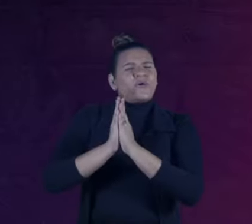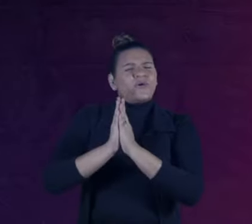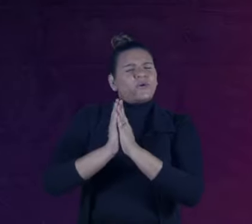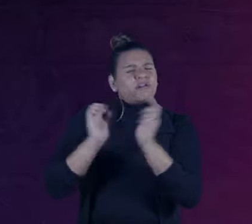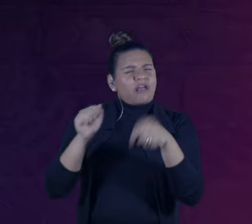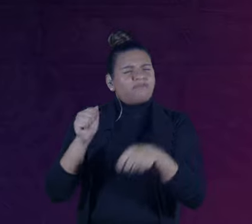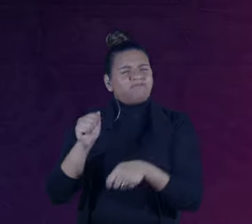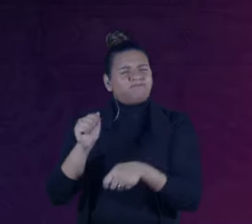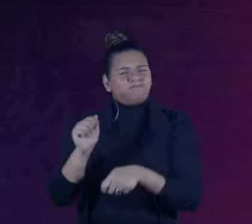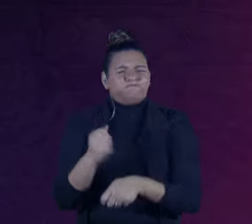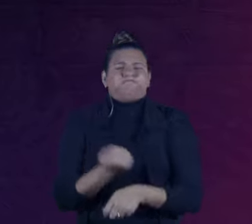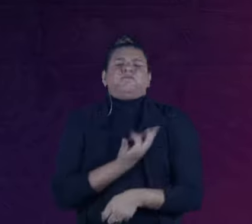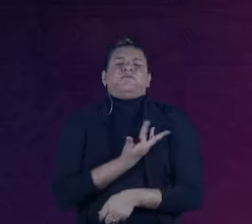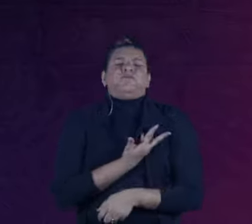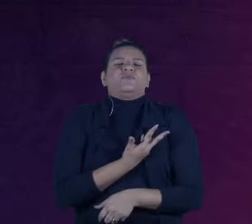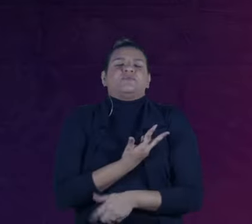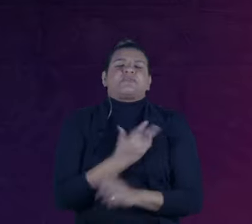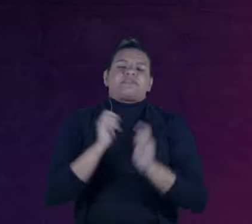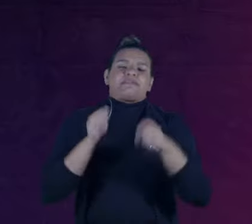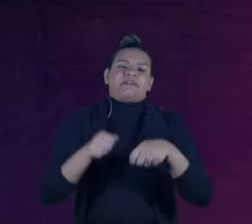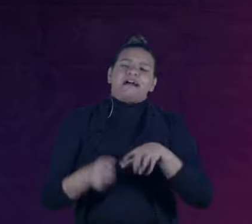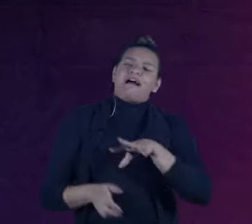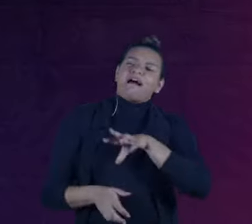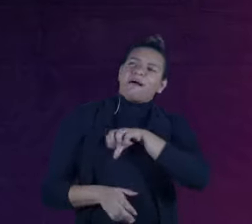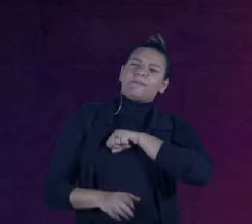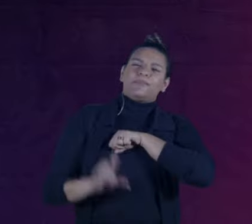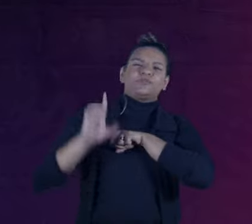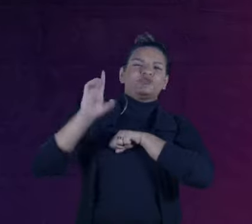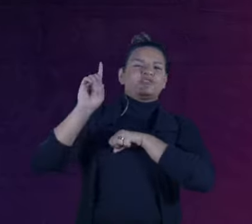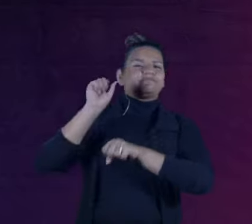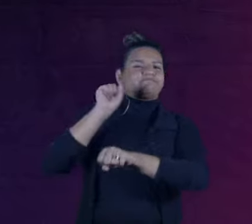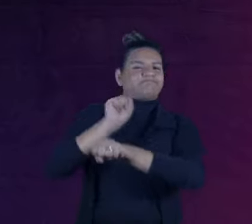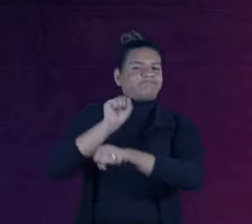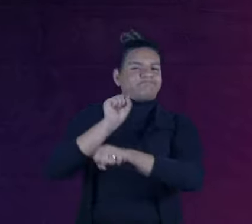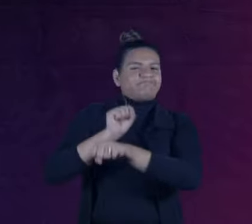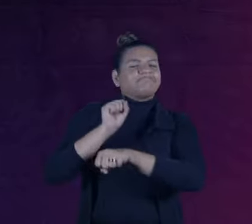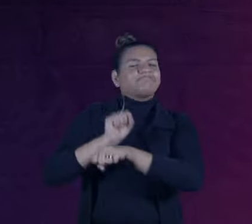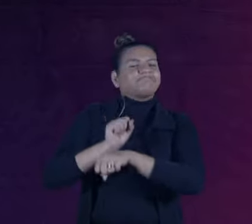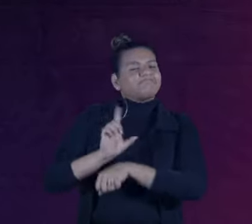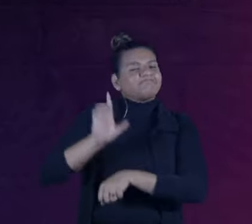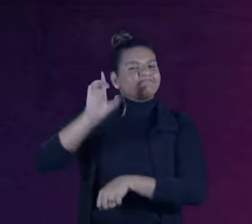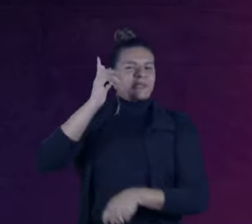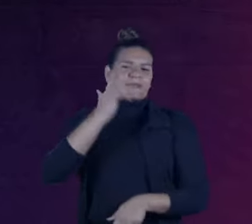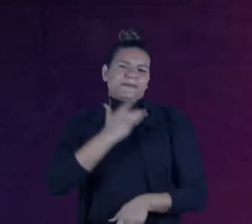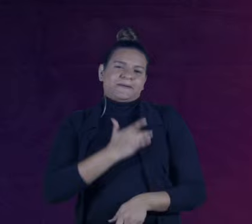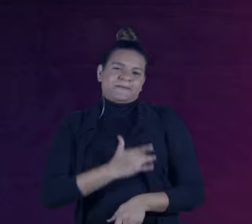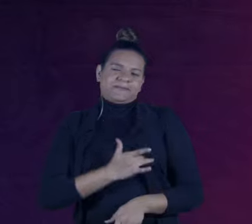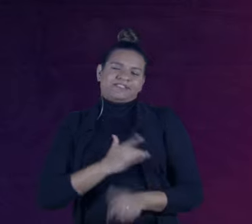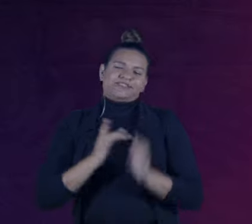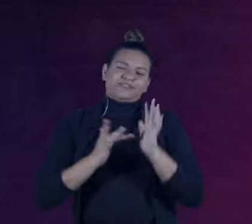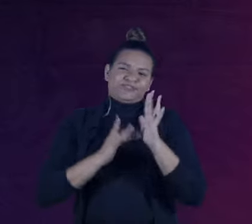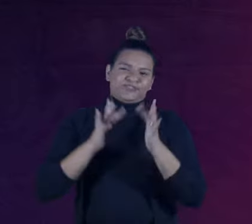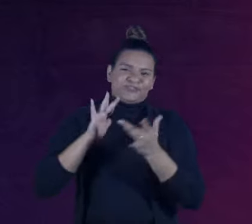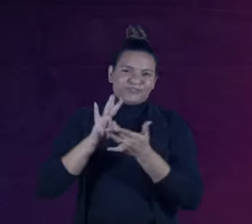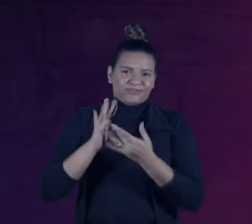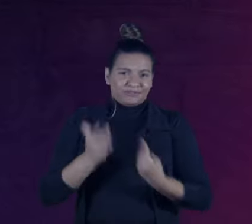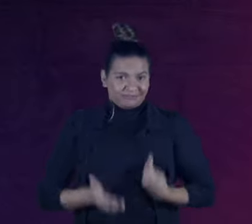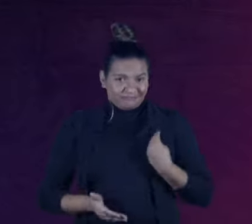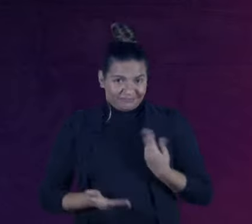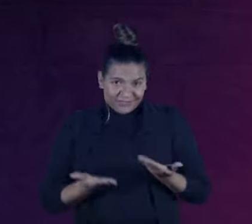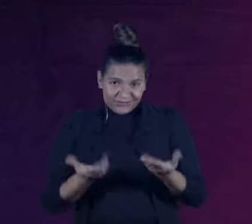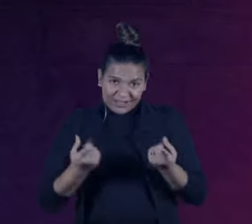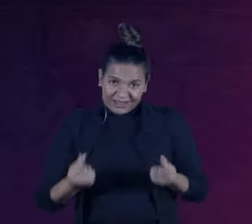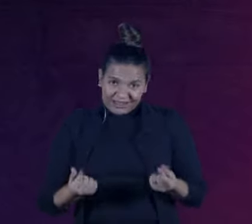guardai-vos no amor de Deus, esperando a misericórdia do nosso Senhor Jesus Cristo para a vida